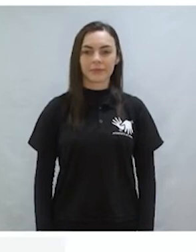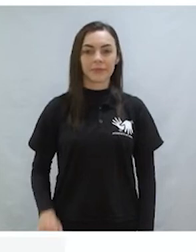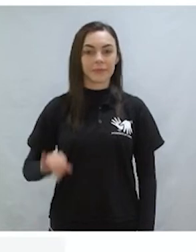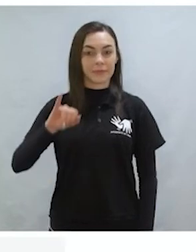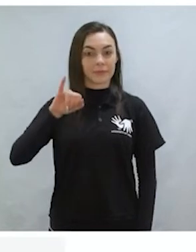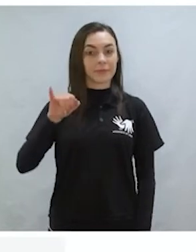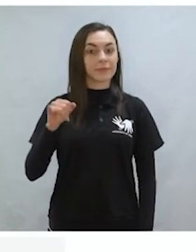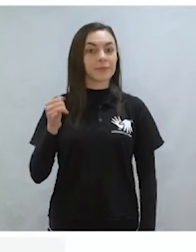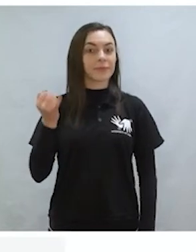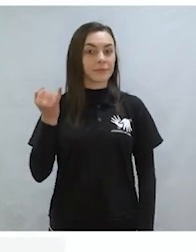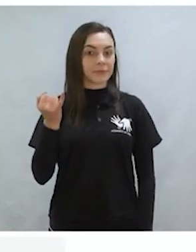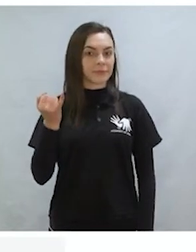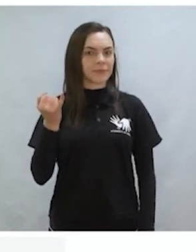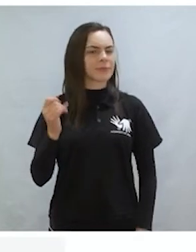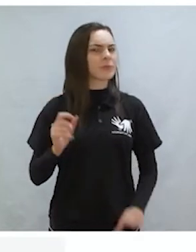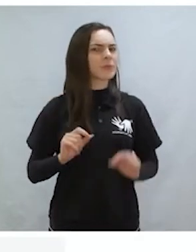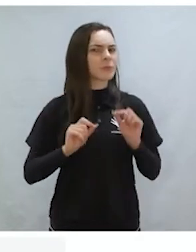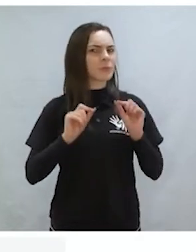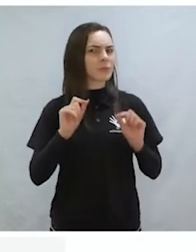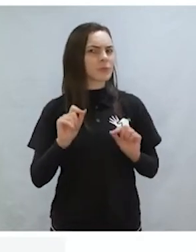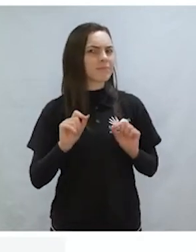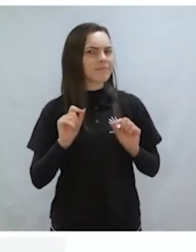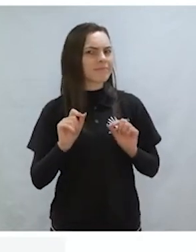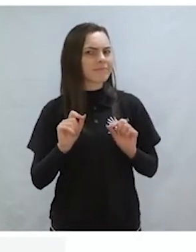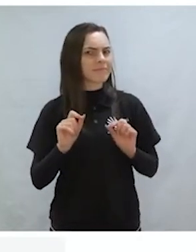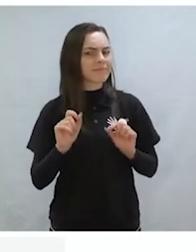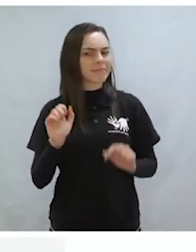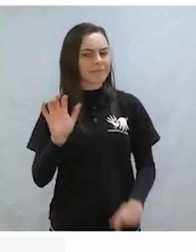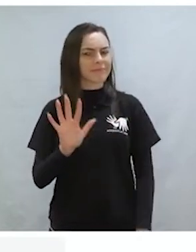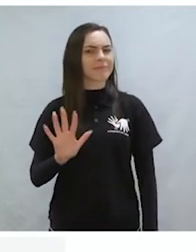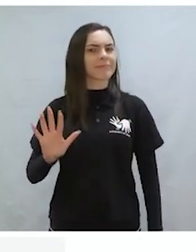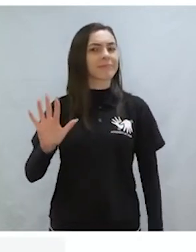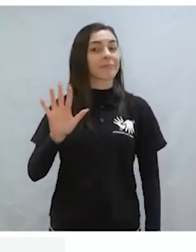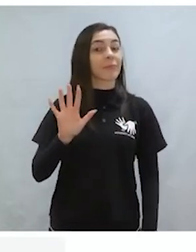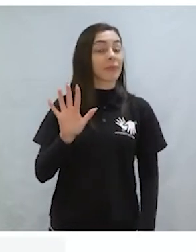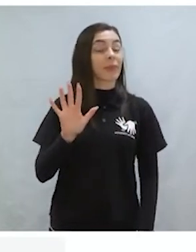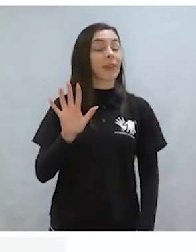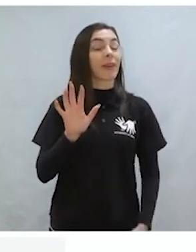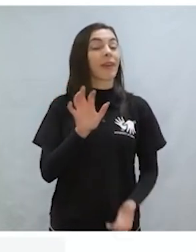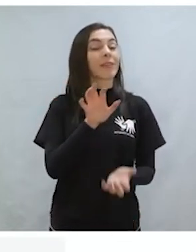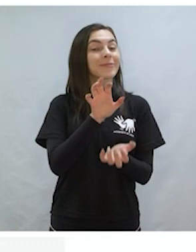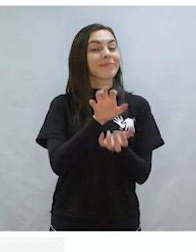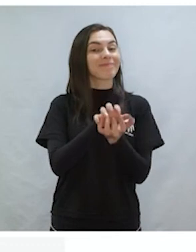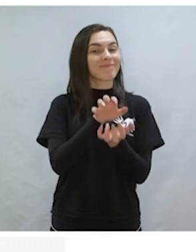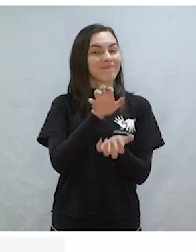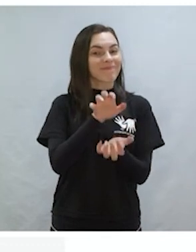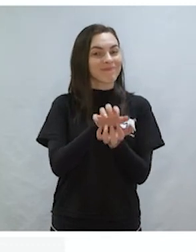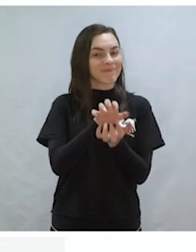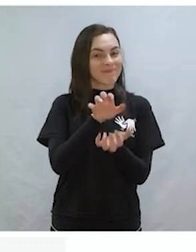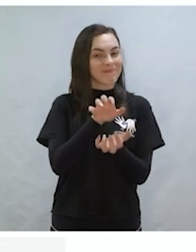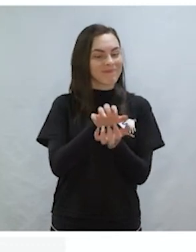o J de quem vai aparecer aqui? O